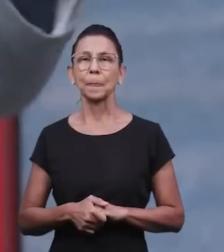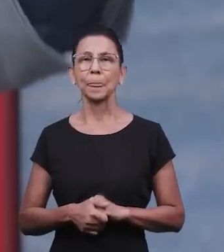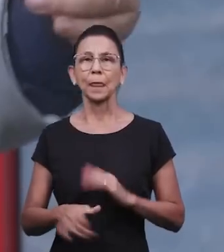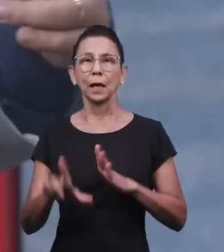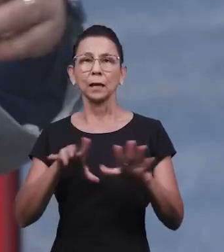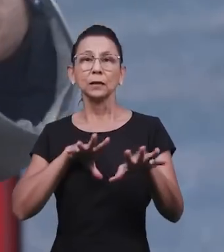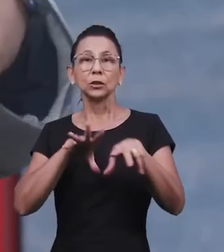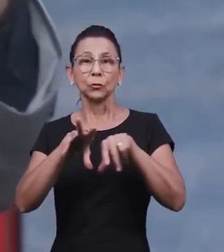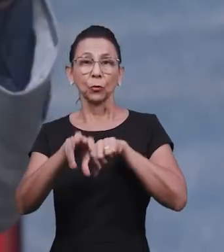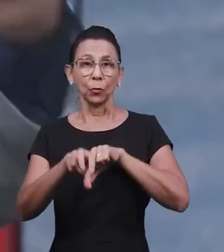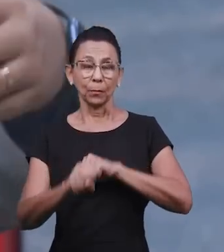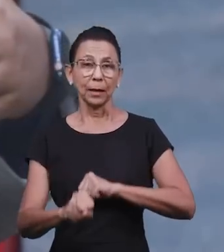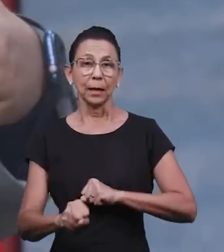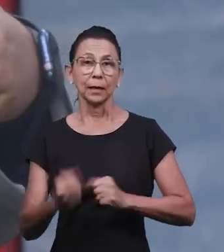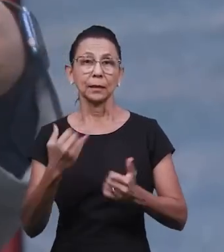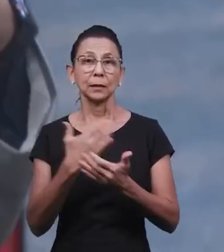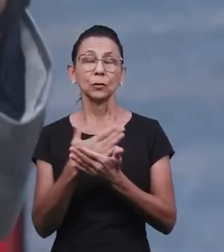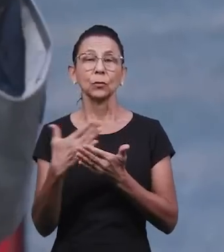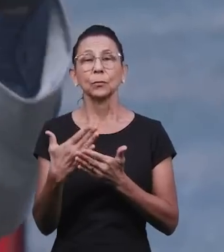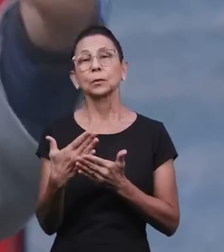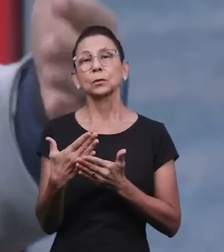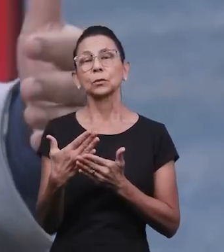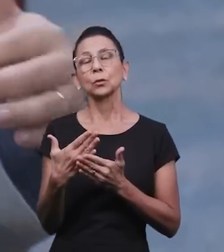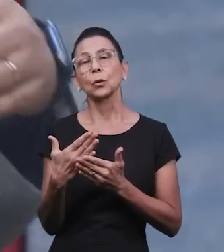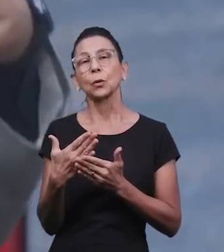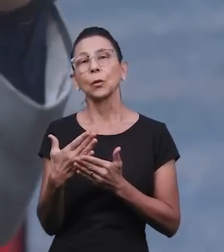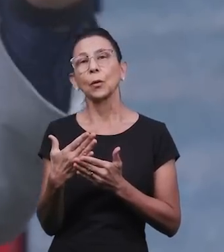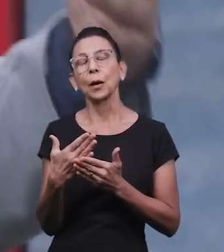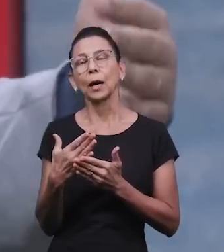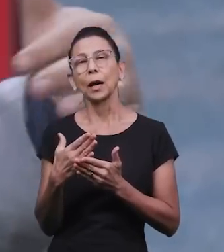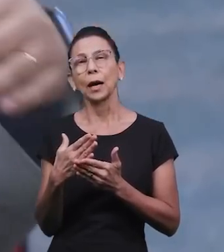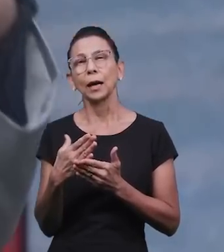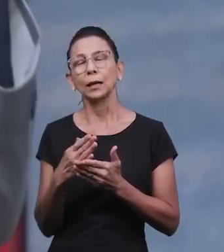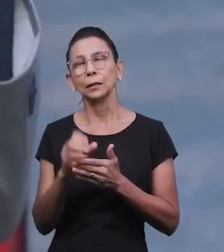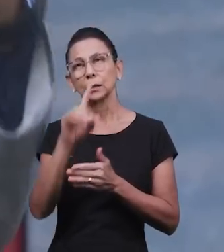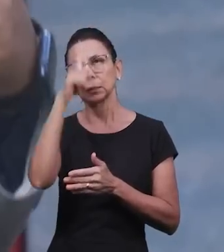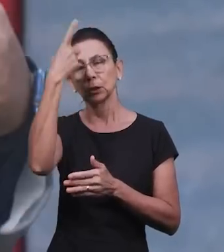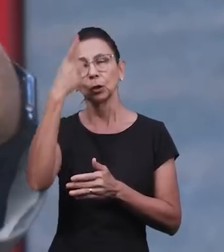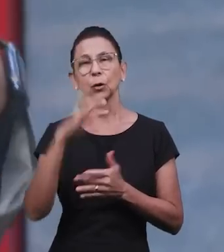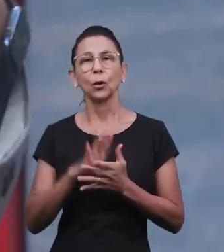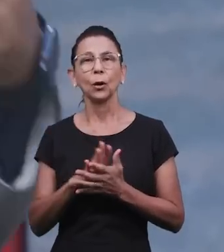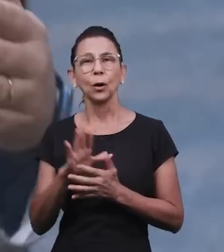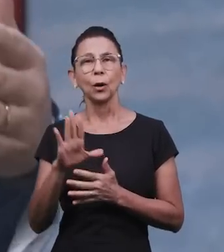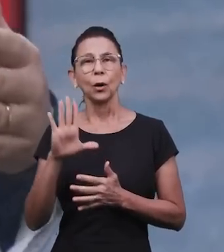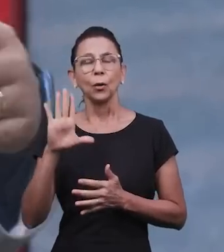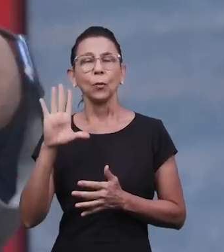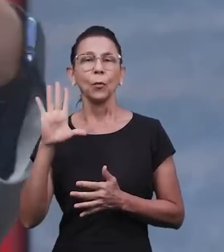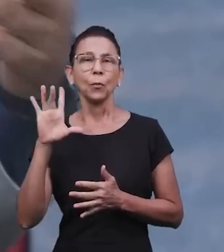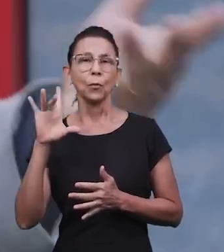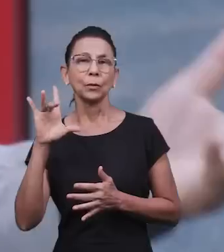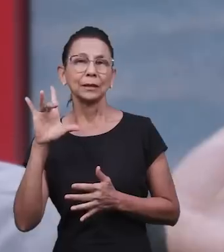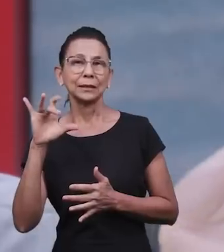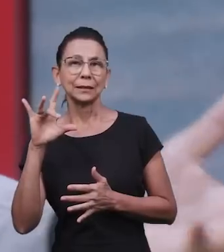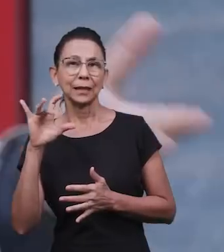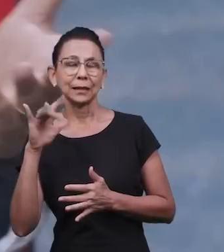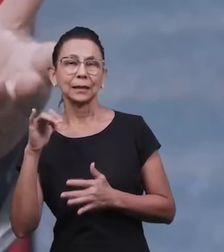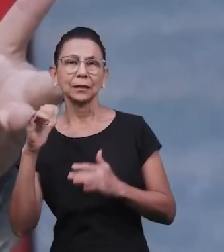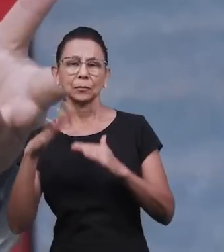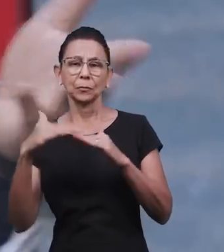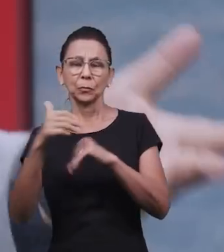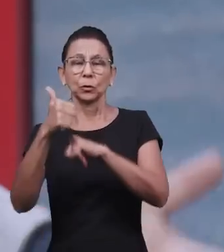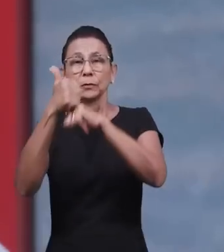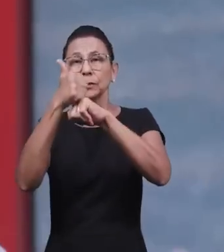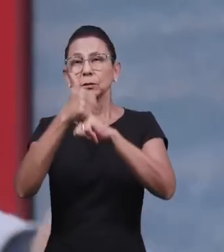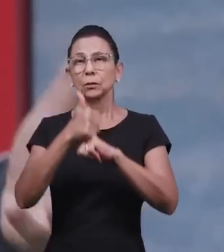que ele se formou, e nesse Instagram ele postava dicas sobre a profissão dele, ele ia construindo ali um público,